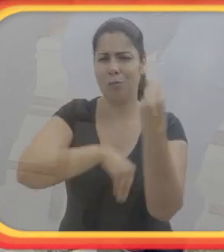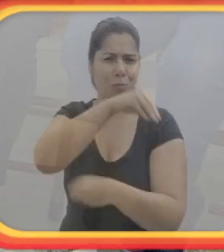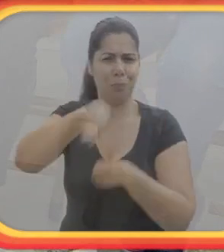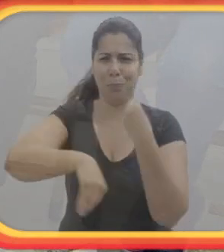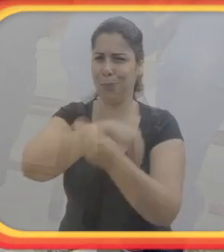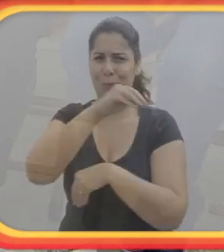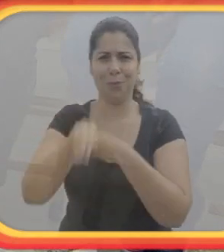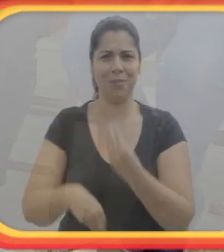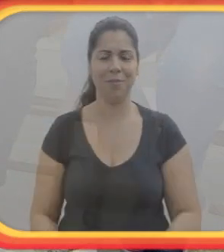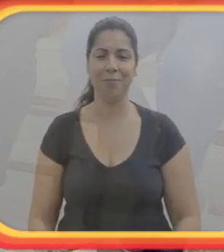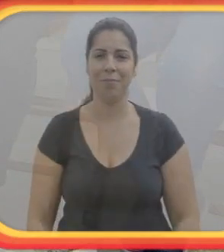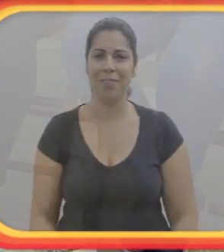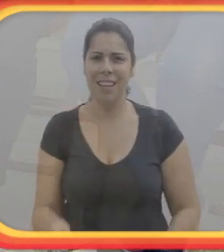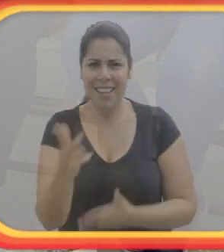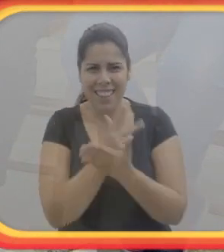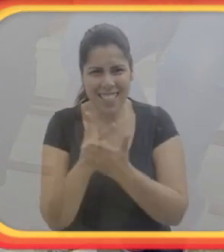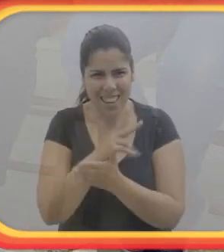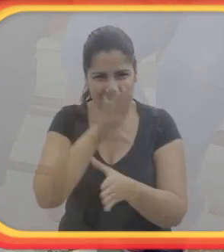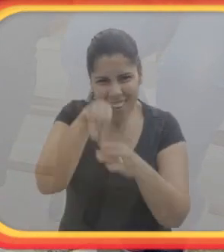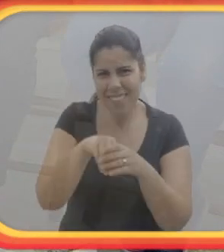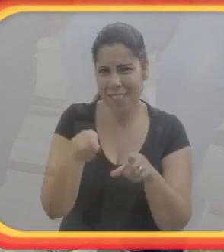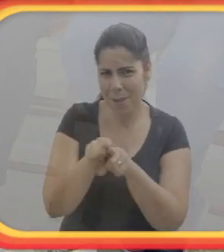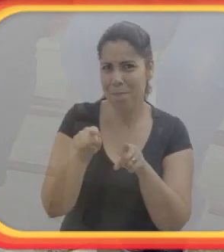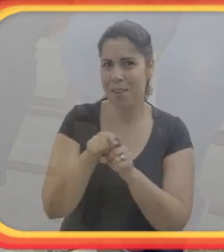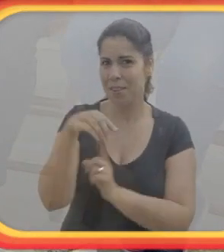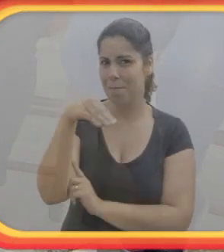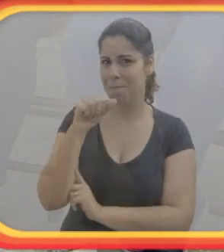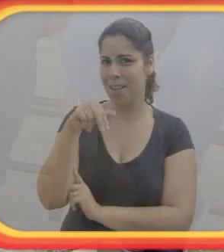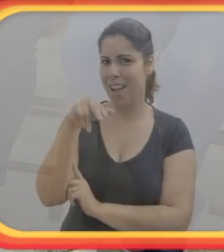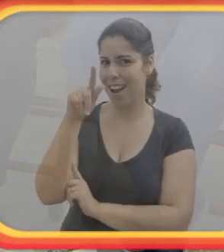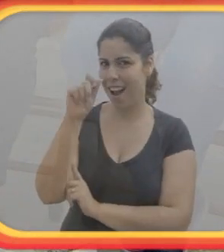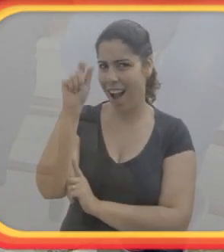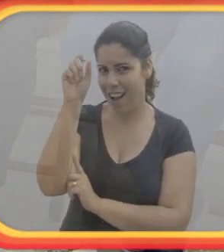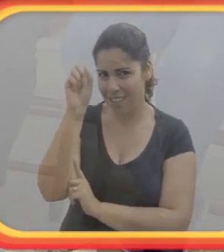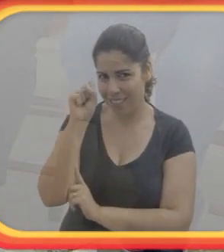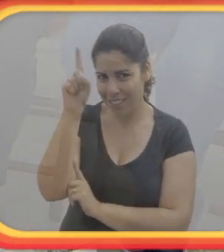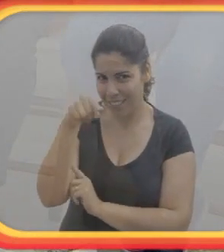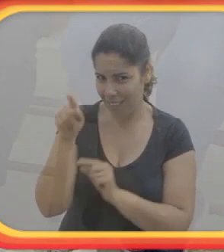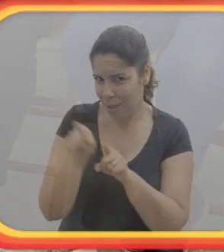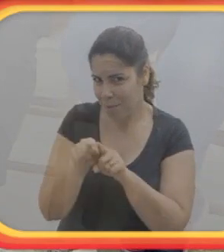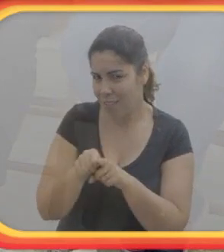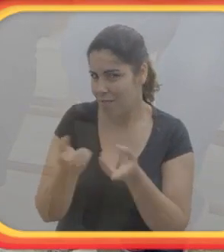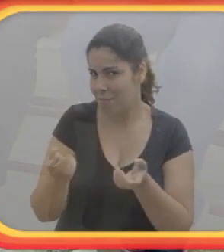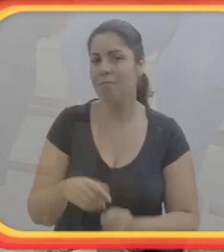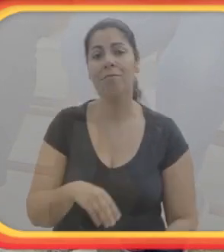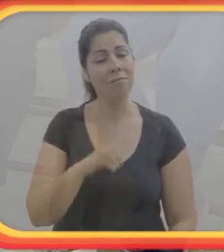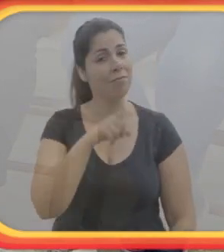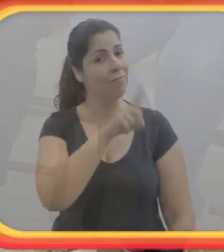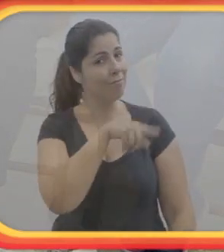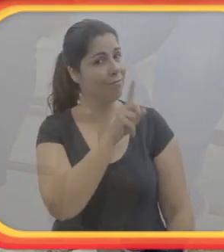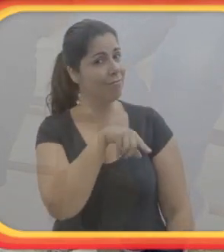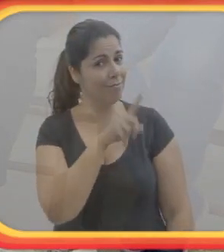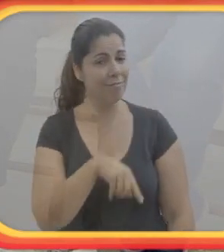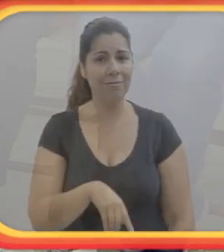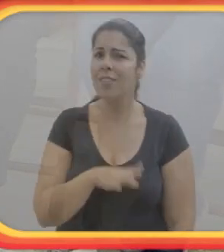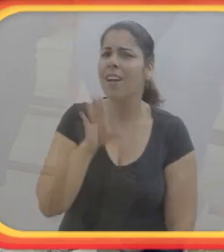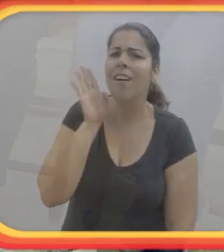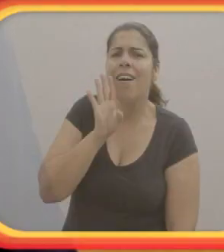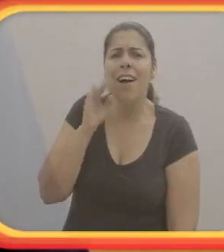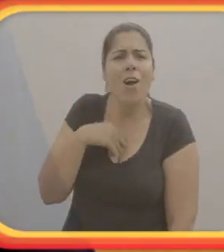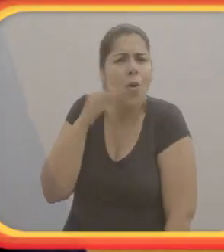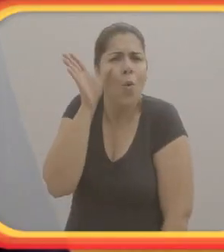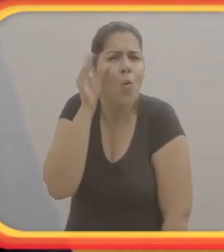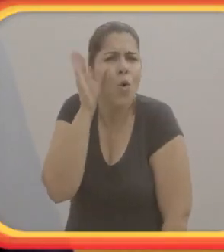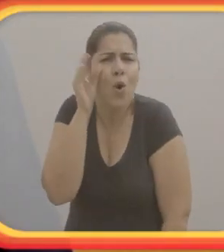e outro, misturar tudo. Também vai ser desenhado através dos mangás. Legal, estou curiosa para